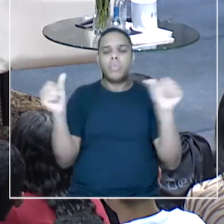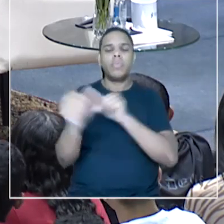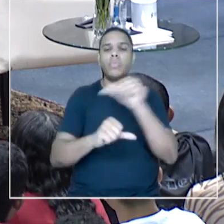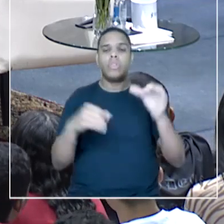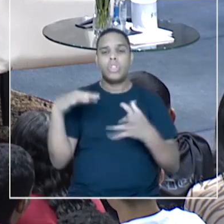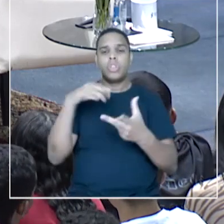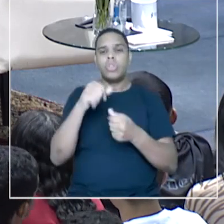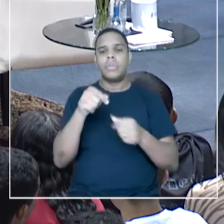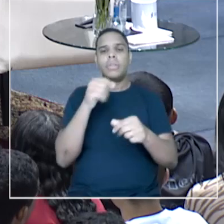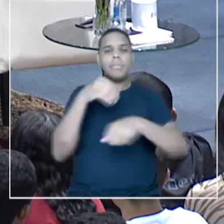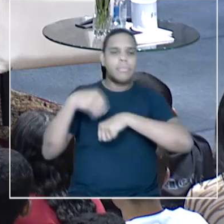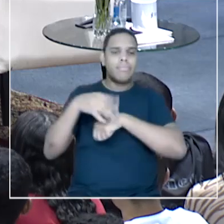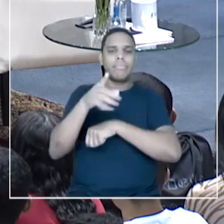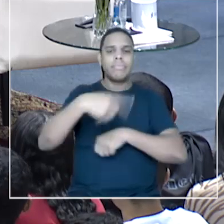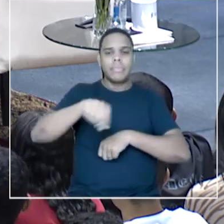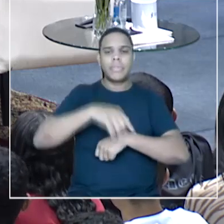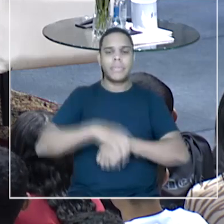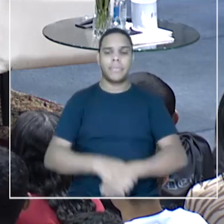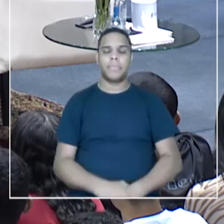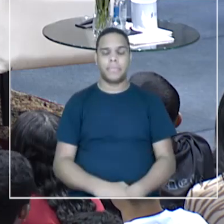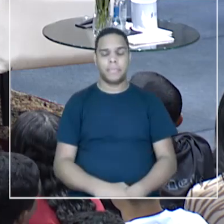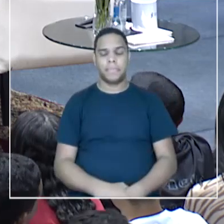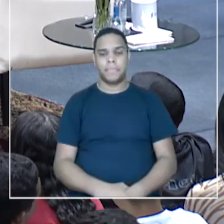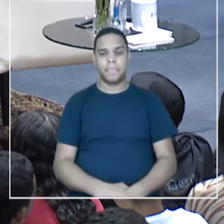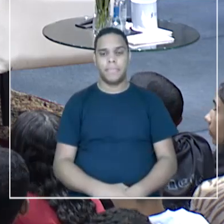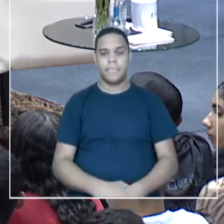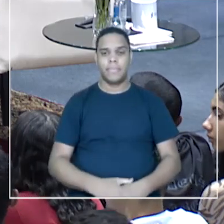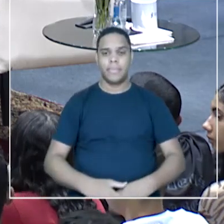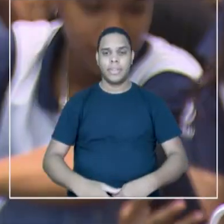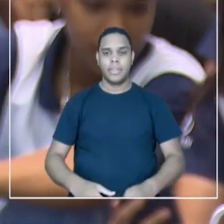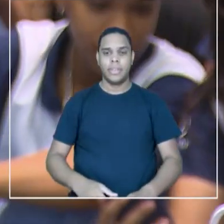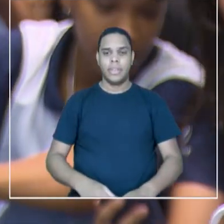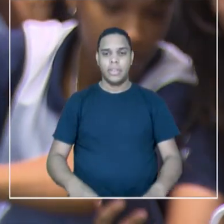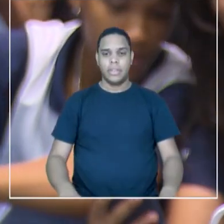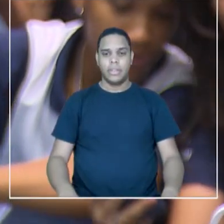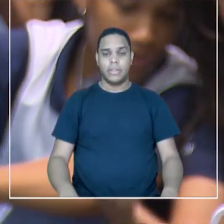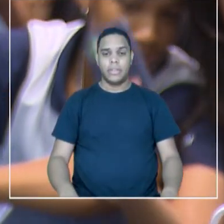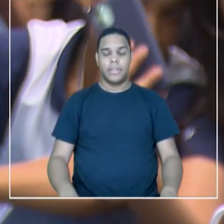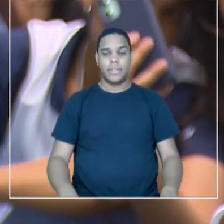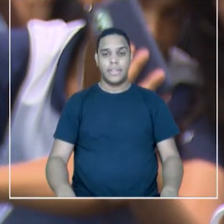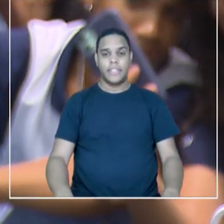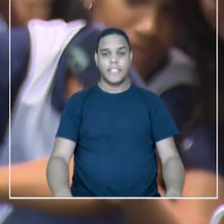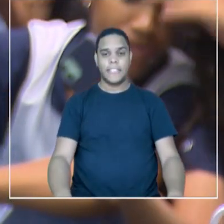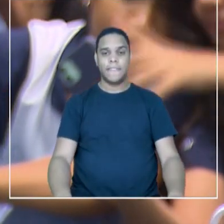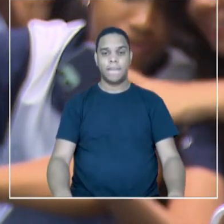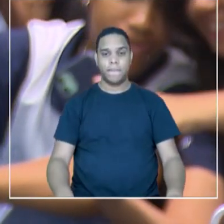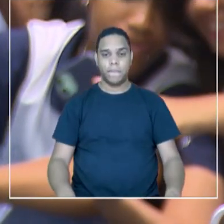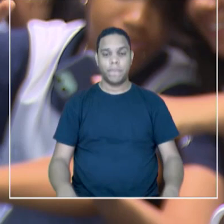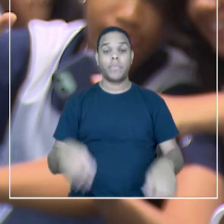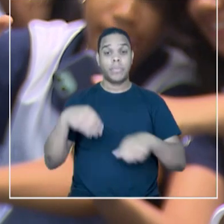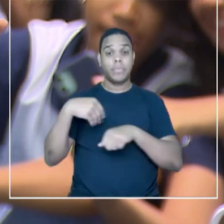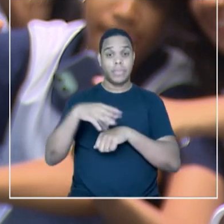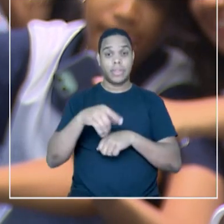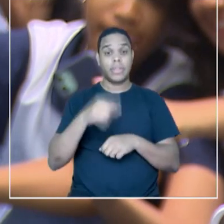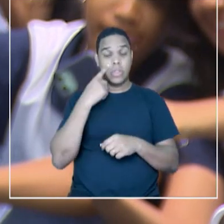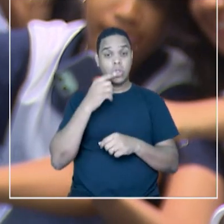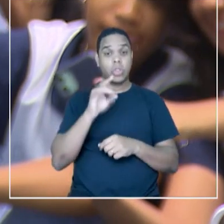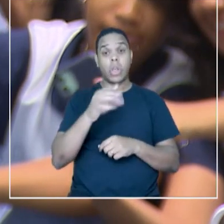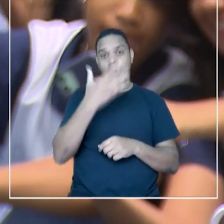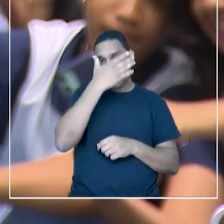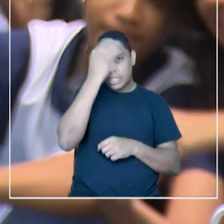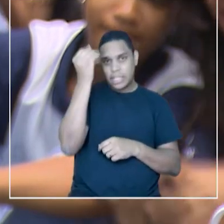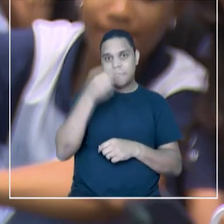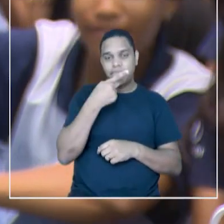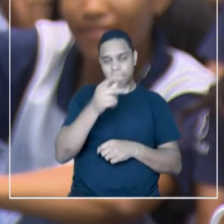Que mensagem você passaria para eles? Bom, eu vou passar aqui, mas antes eu só esqueci de tocar um ponto importante,